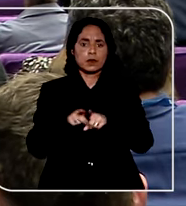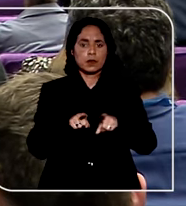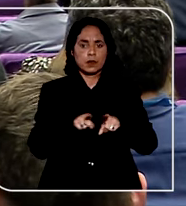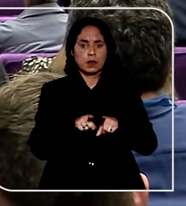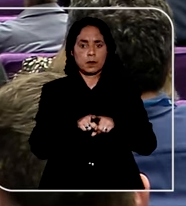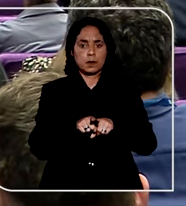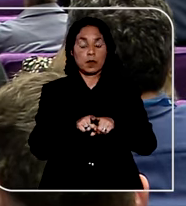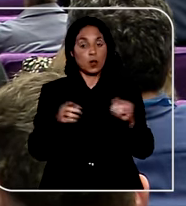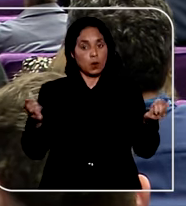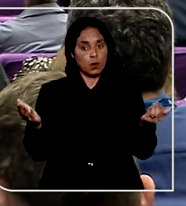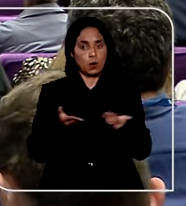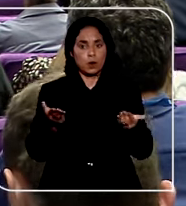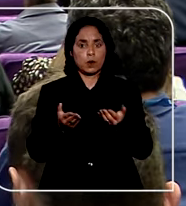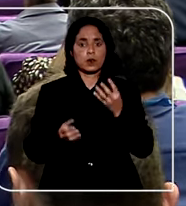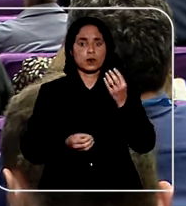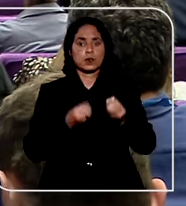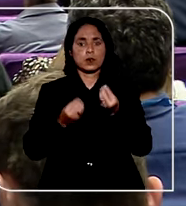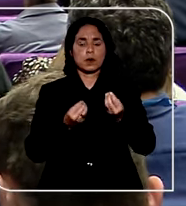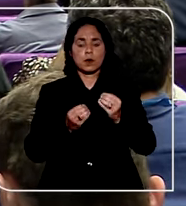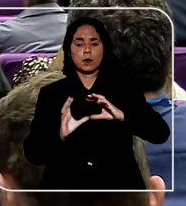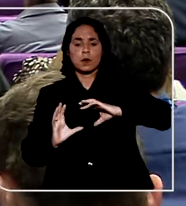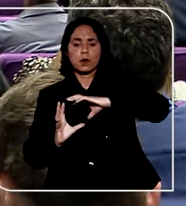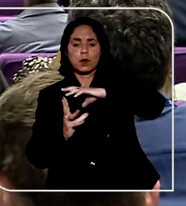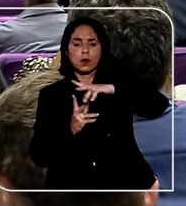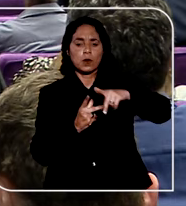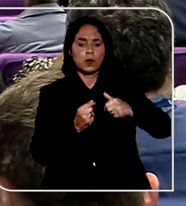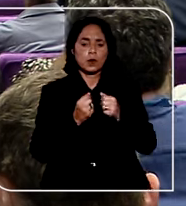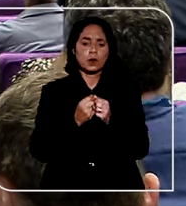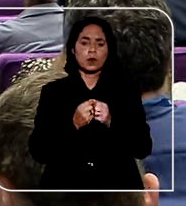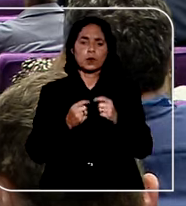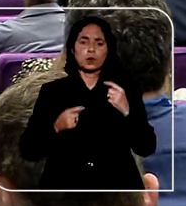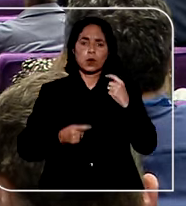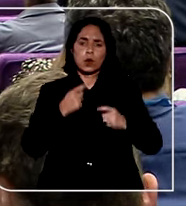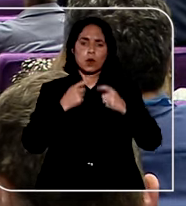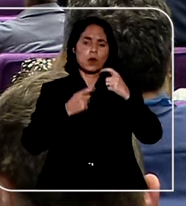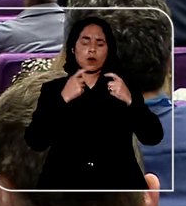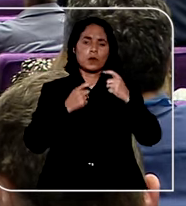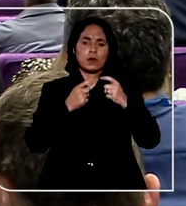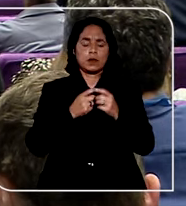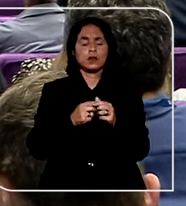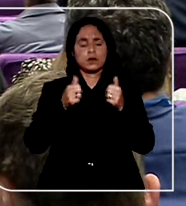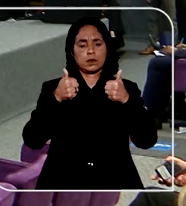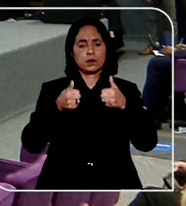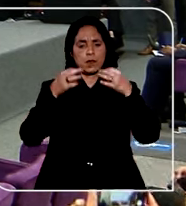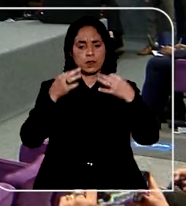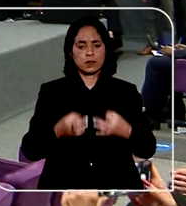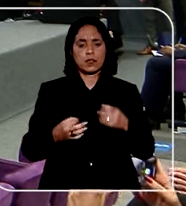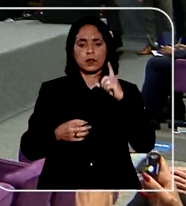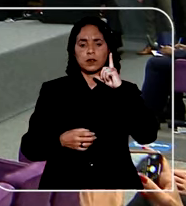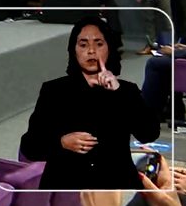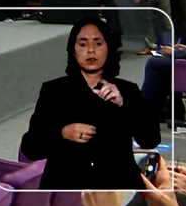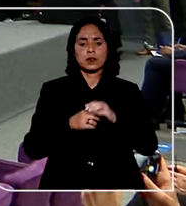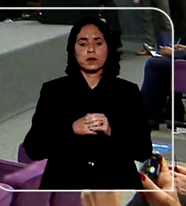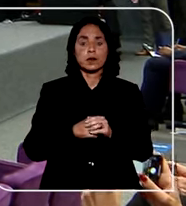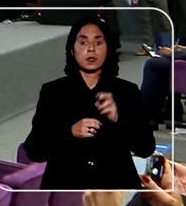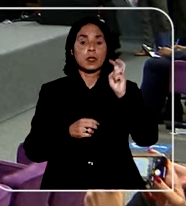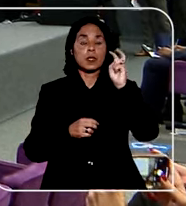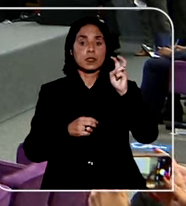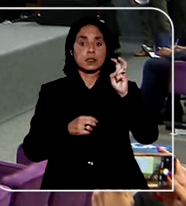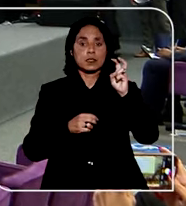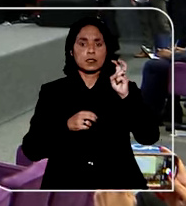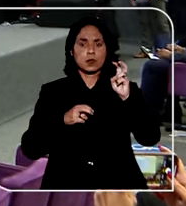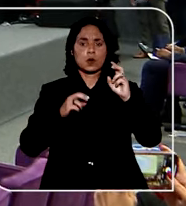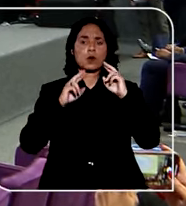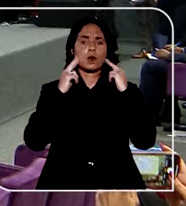questões atuais a nível Mundial para que as resoluções de conflito sejam cada vez mais eficazes foram cinco painéis de debate que